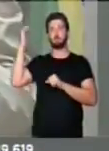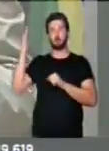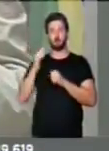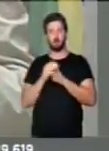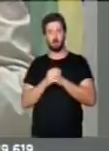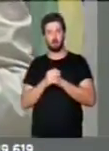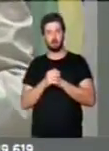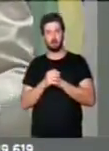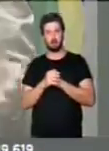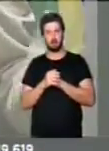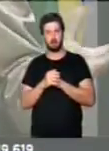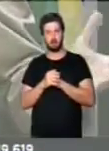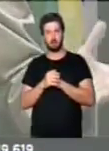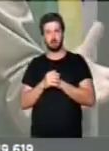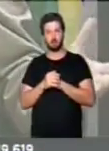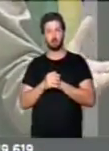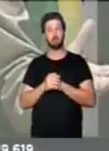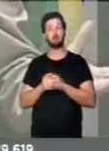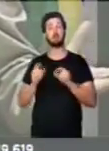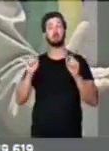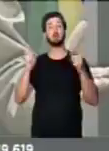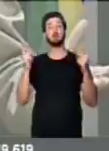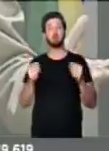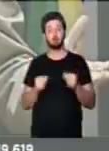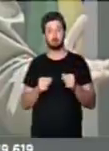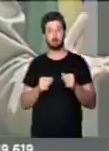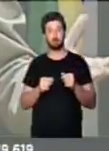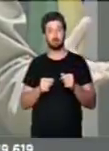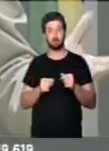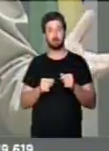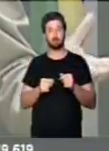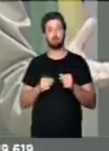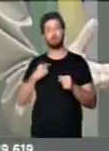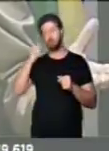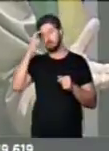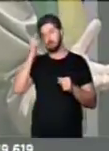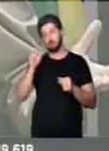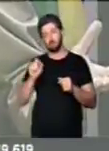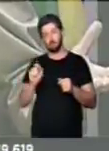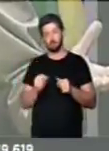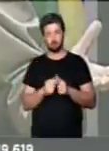fora, o que haveria de pensar?